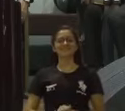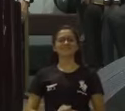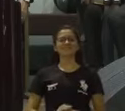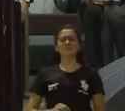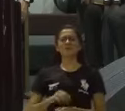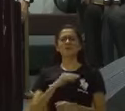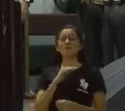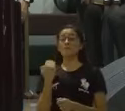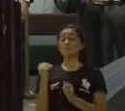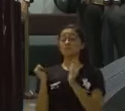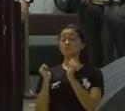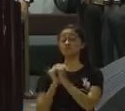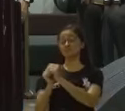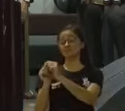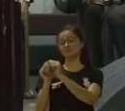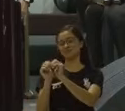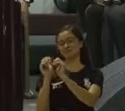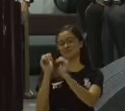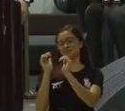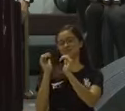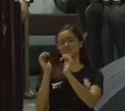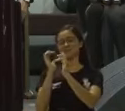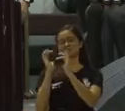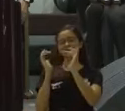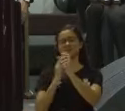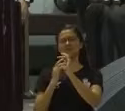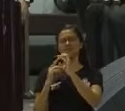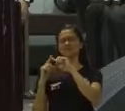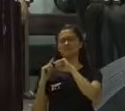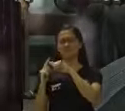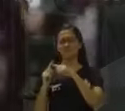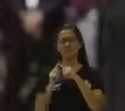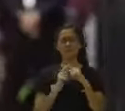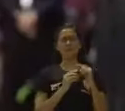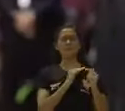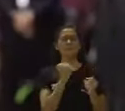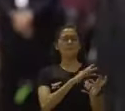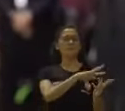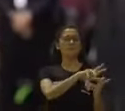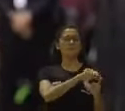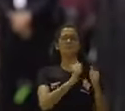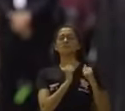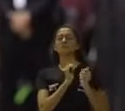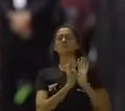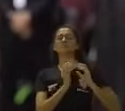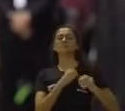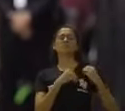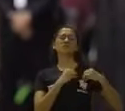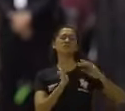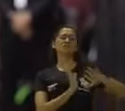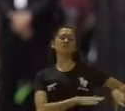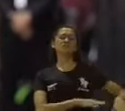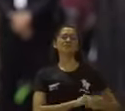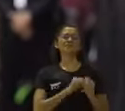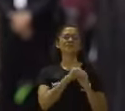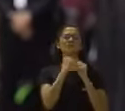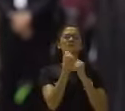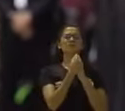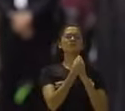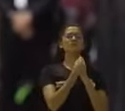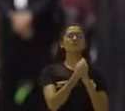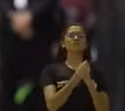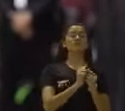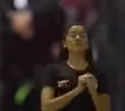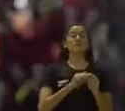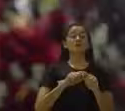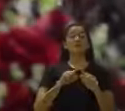cruz de Cristo. Paulo morreu para o mundo, Paulo morreu para a sociedade, e ele